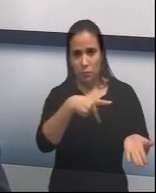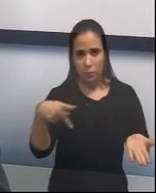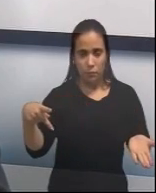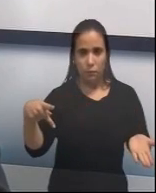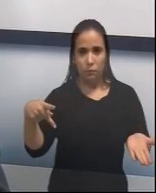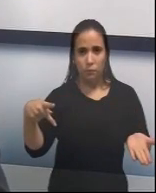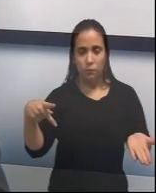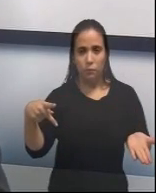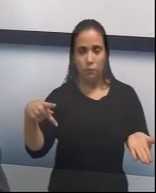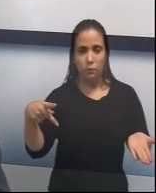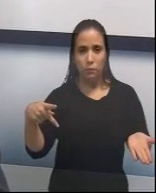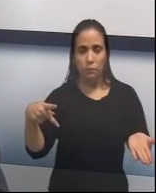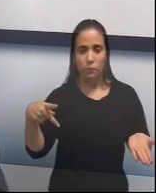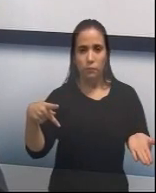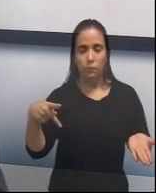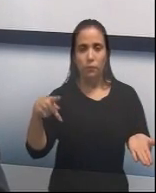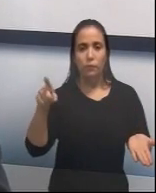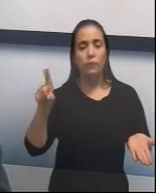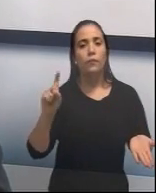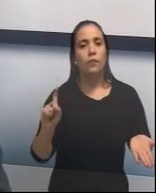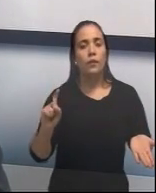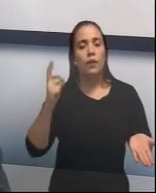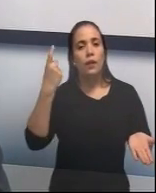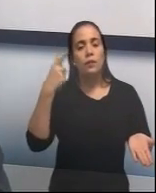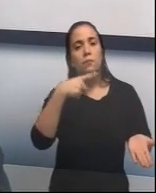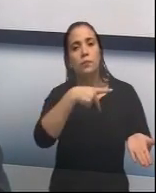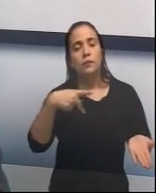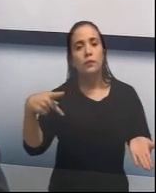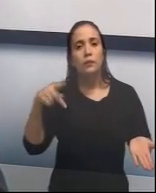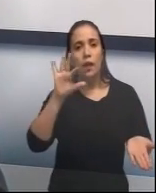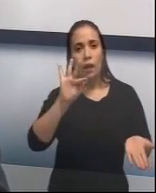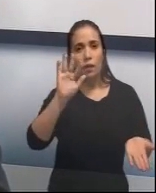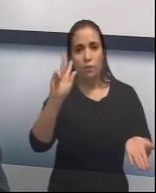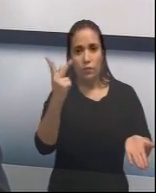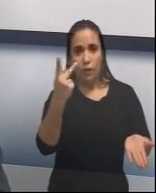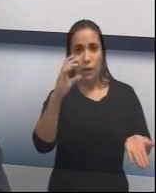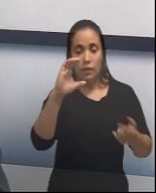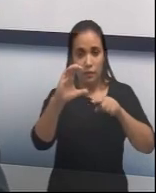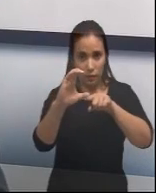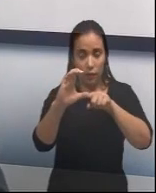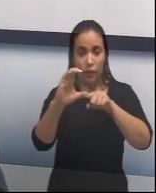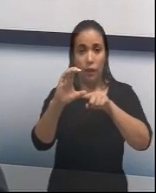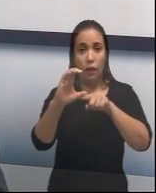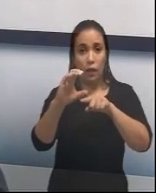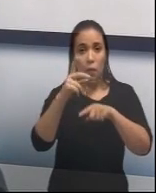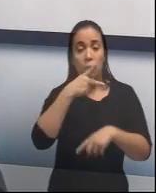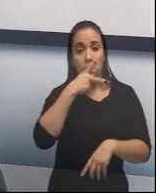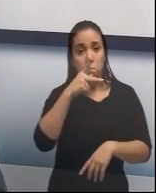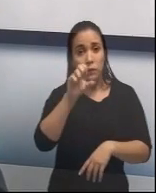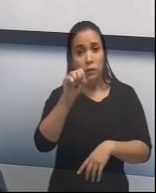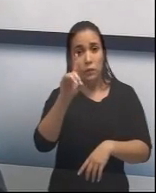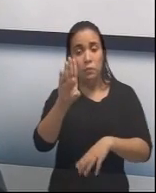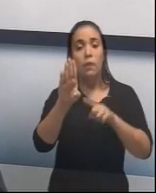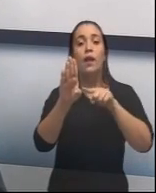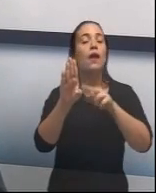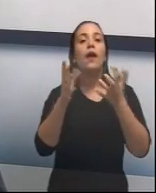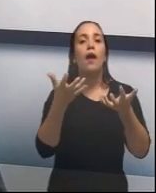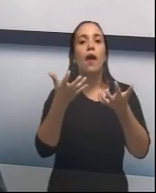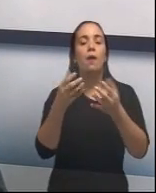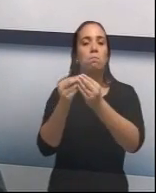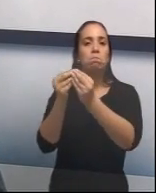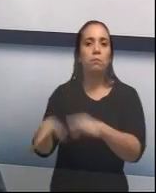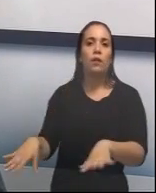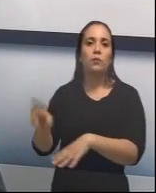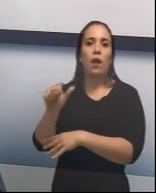de honra, de partido. É a maior liderança do o ex-presidente FHC, ele trabalha na sua declaração para destruir a candidatura do